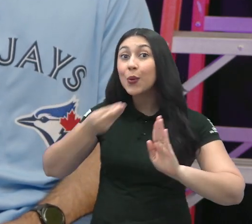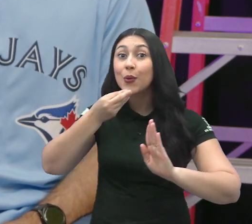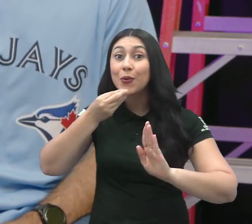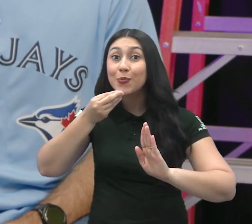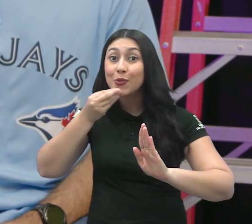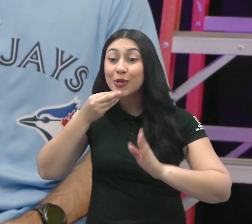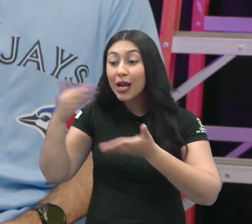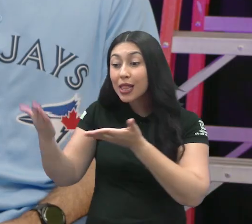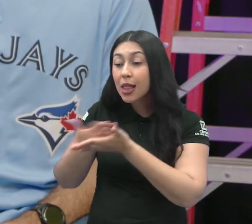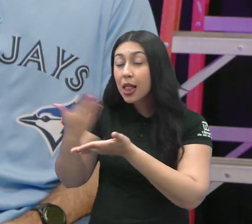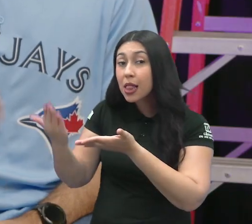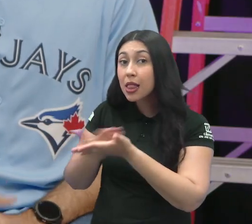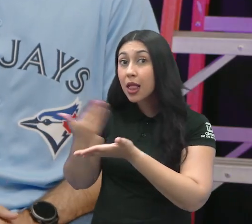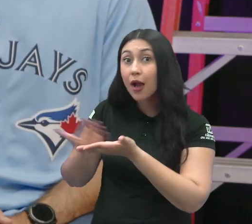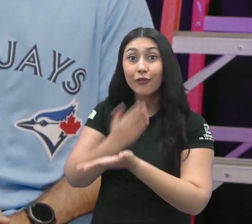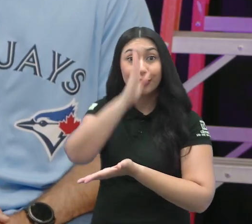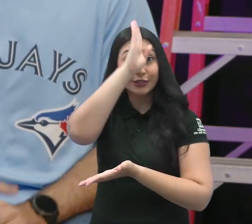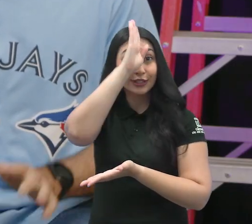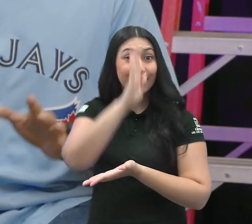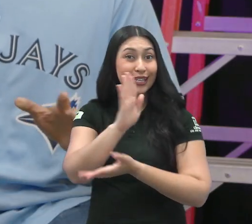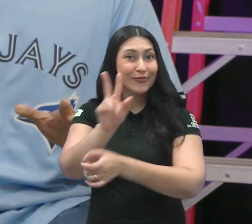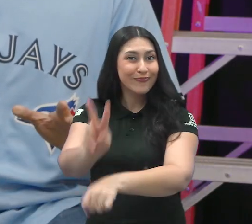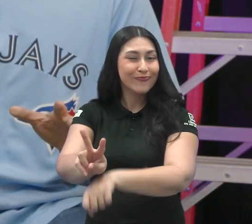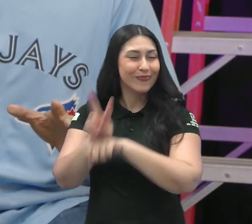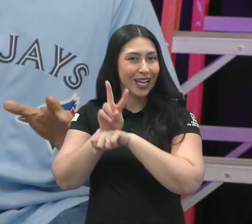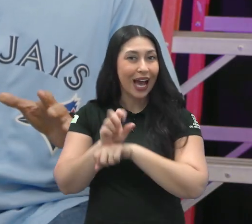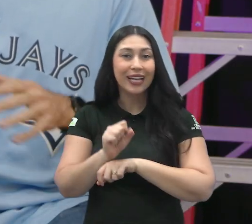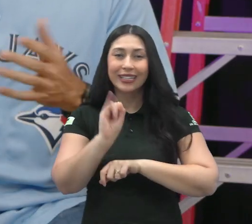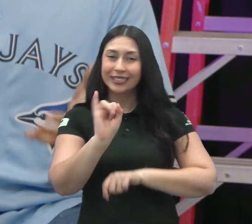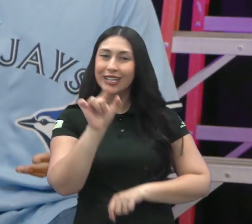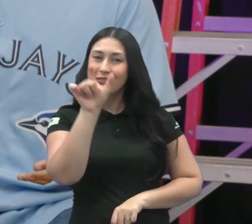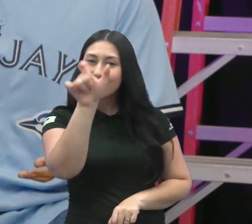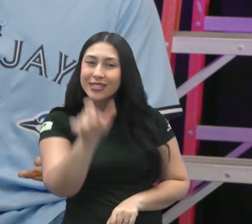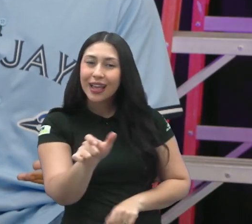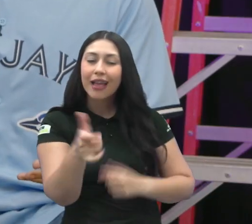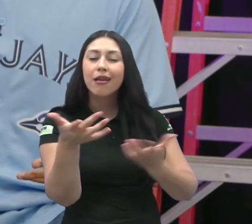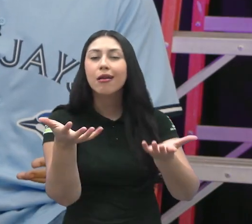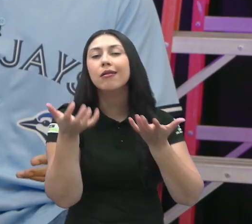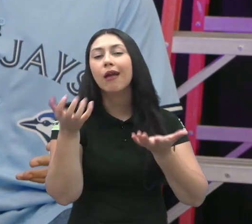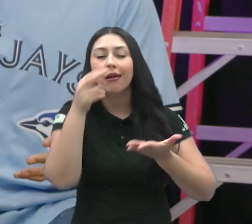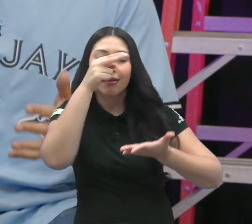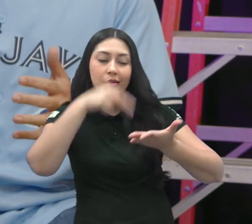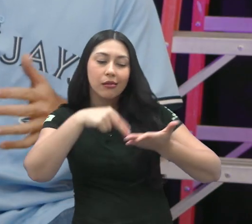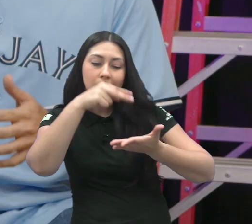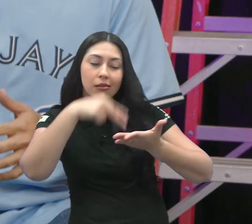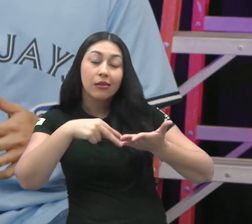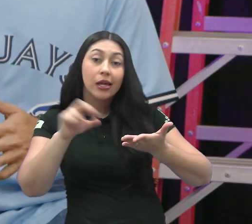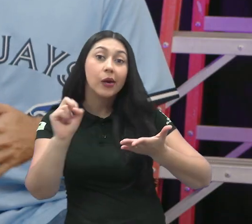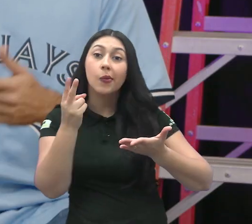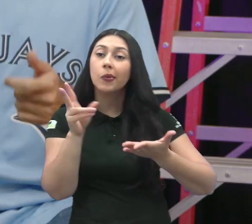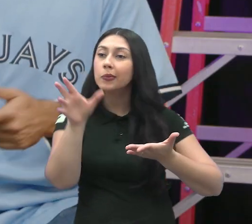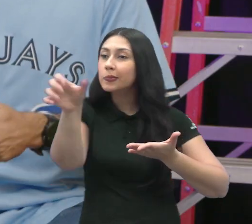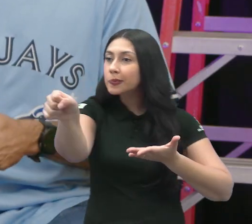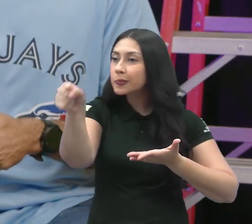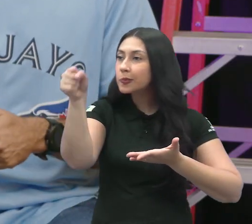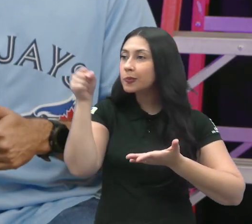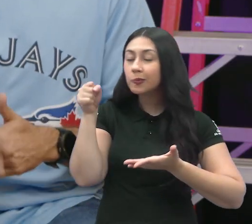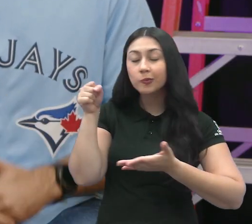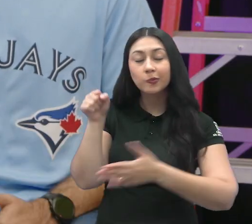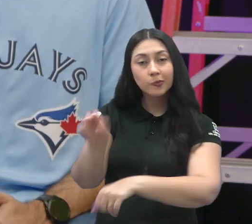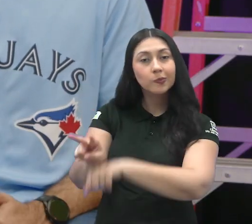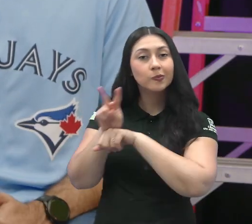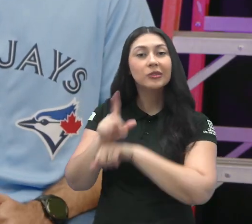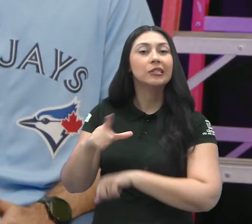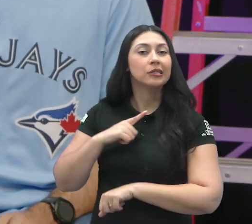bons títulos de livros. Então, para você que quer se interessar mais por ler ou quer pegar um livro emprestado para ler, tem